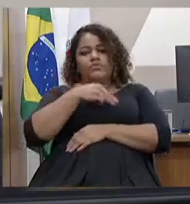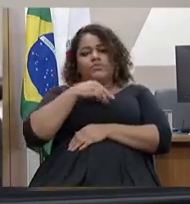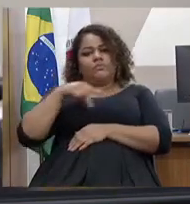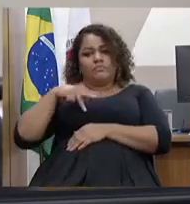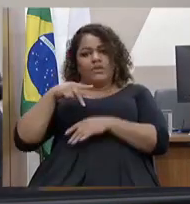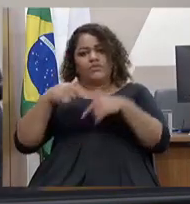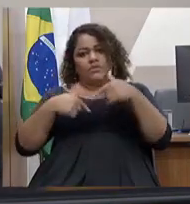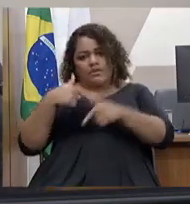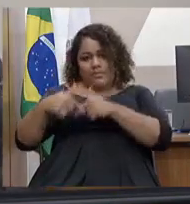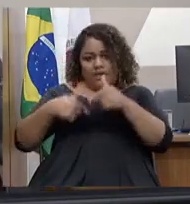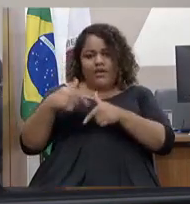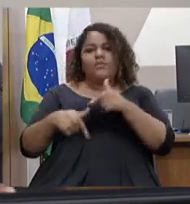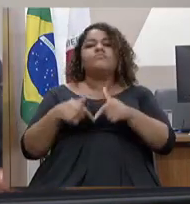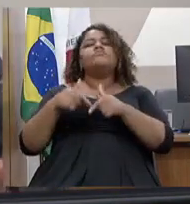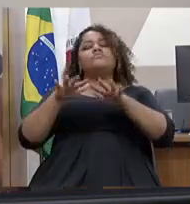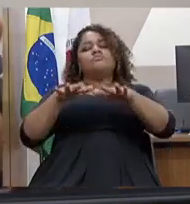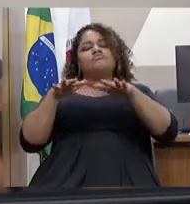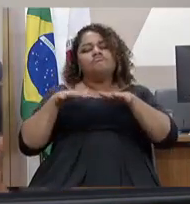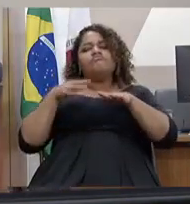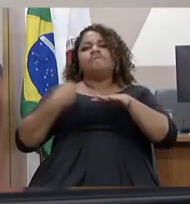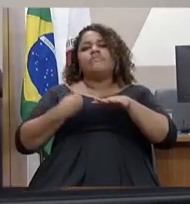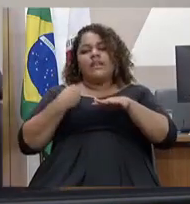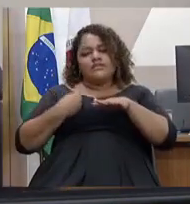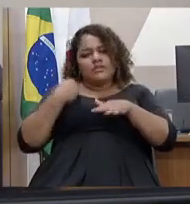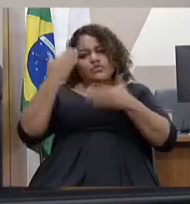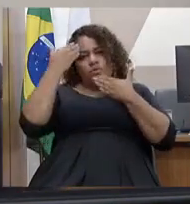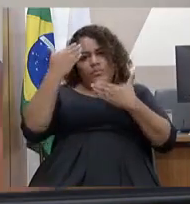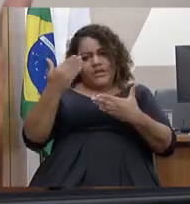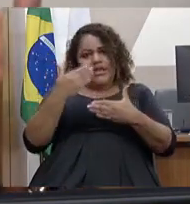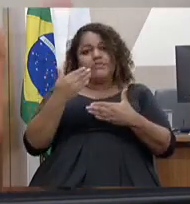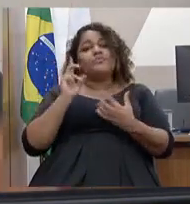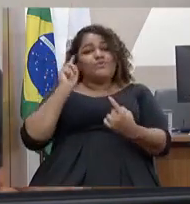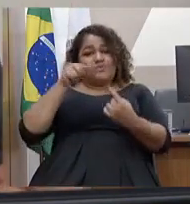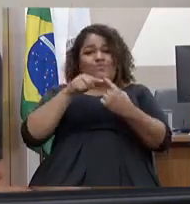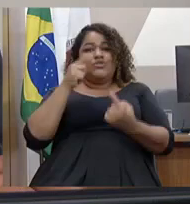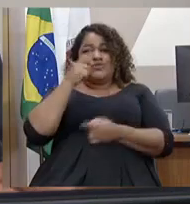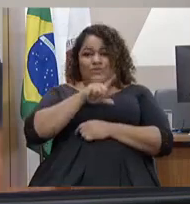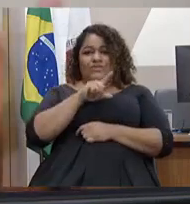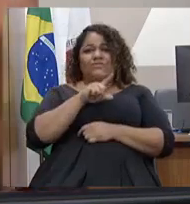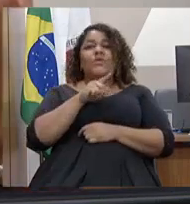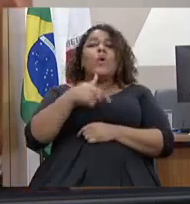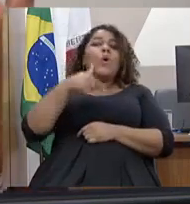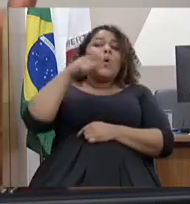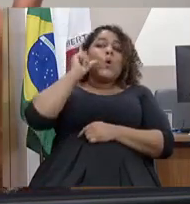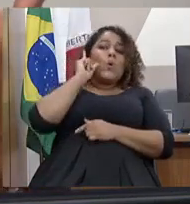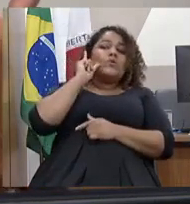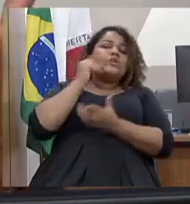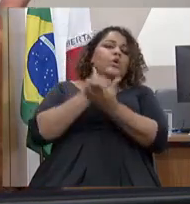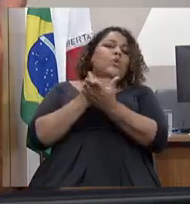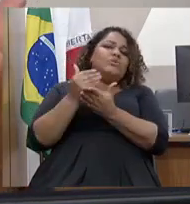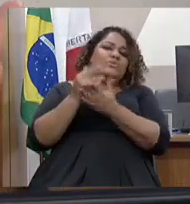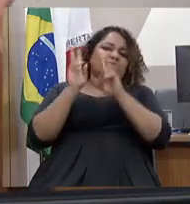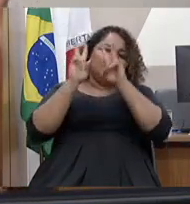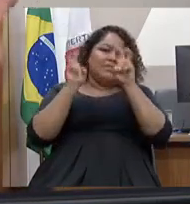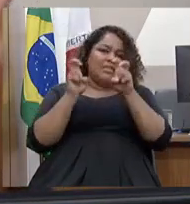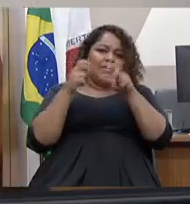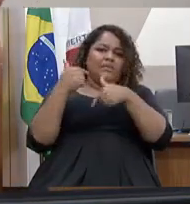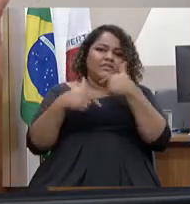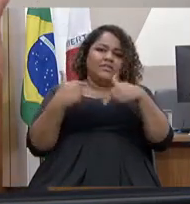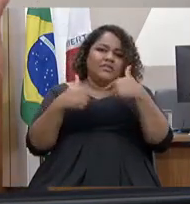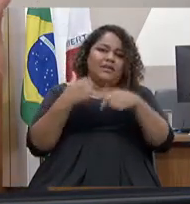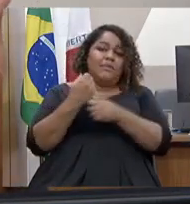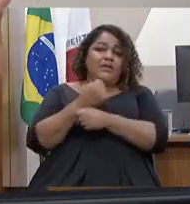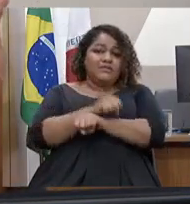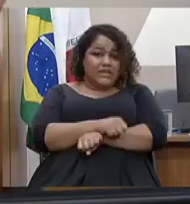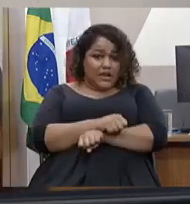e vocês todos estarem aqui então nós realizamos nosso objetivo e começou ontem com trabalho escravo e na discussão